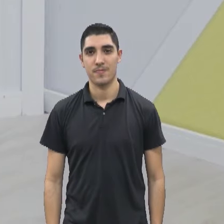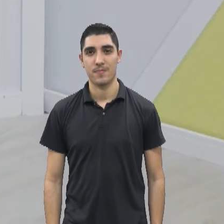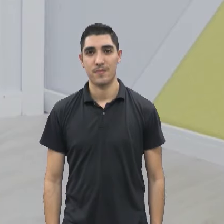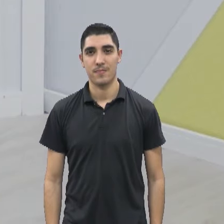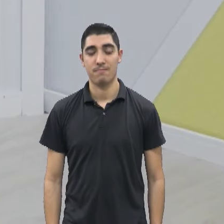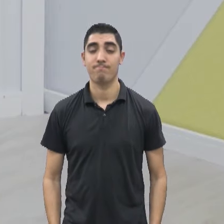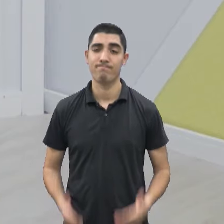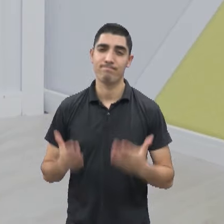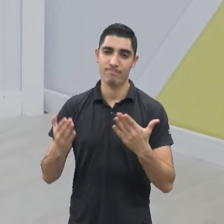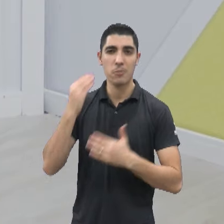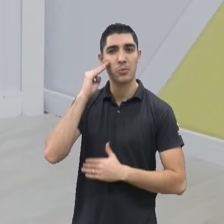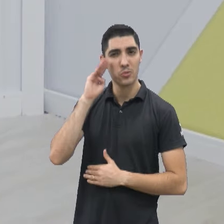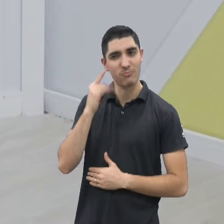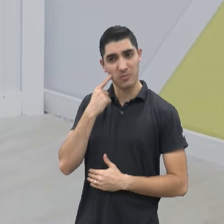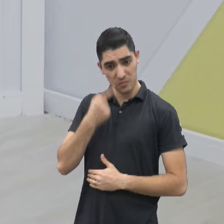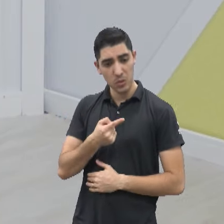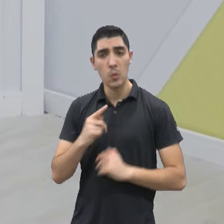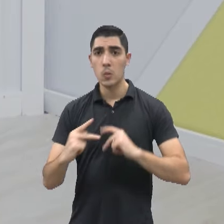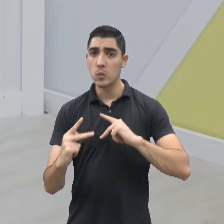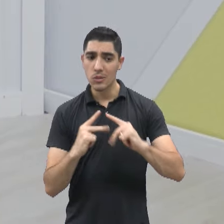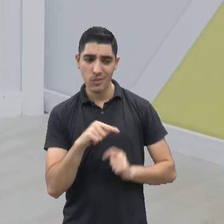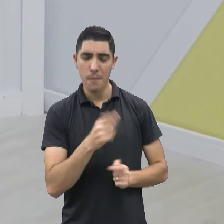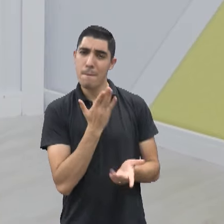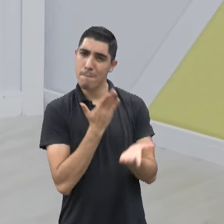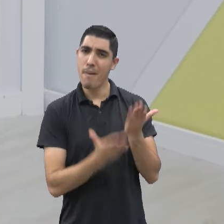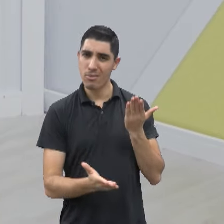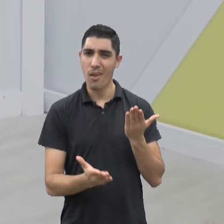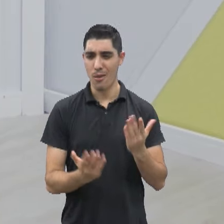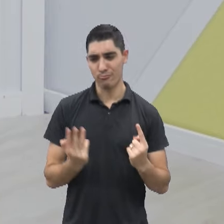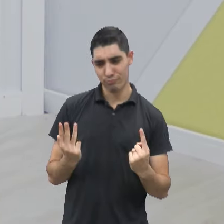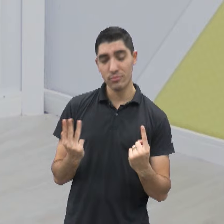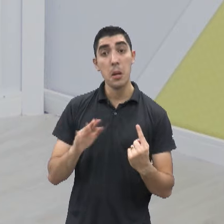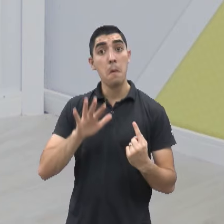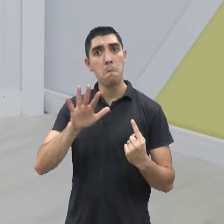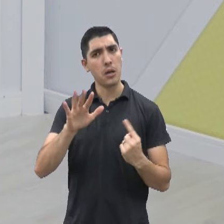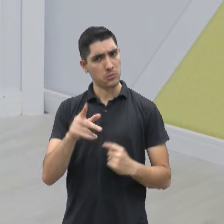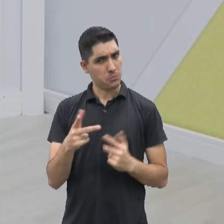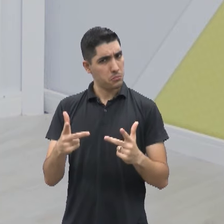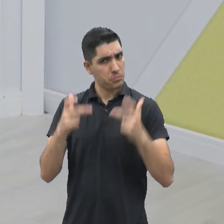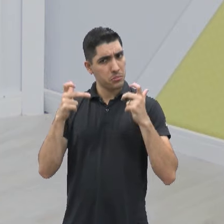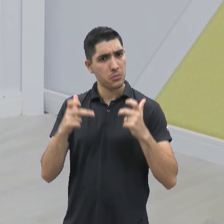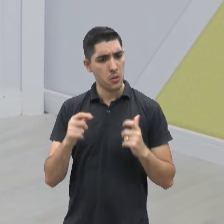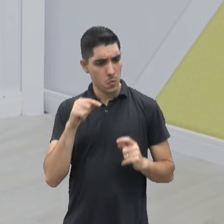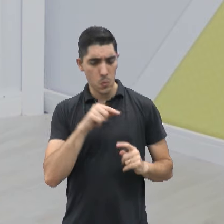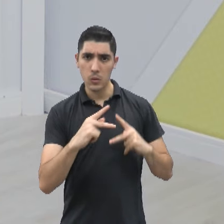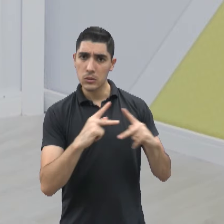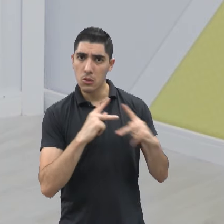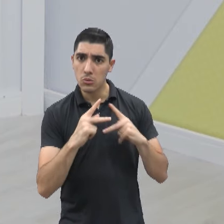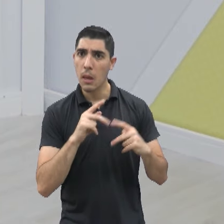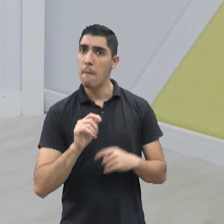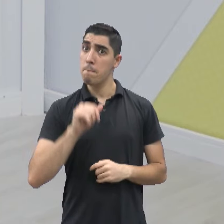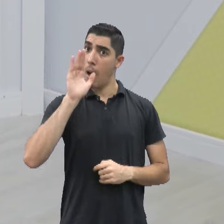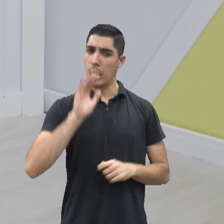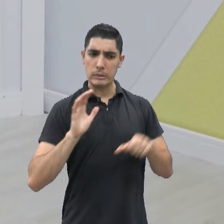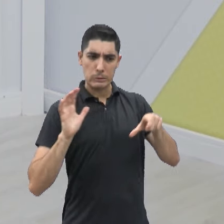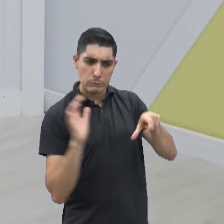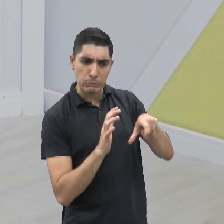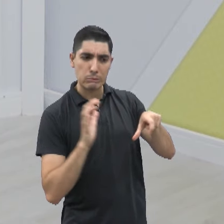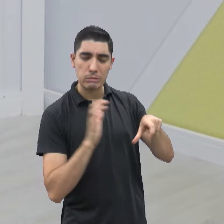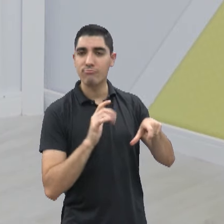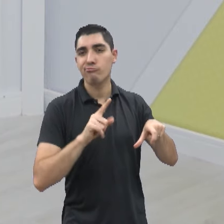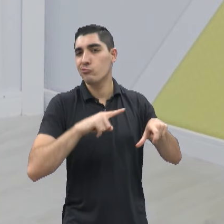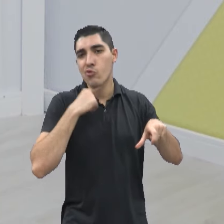Pois é, Brunão, a equipe do São José acabou perdendo, mas pelos melhores momentos a gente viu que São José teve um volume maior de jogo, não concluiu em